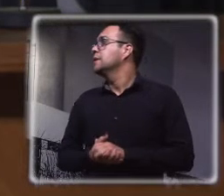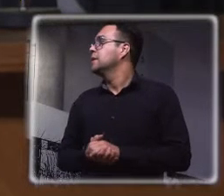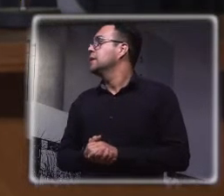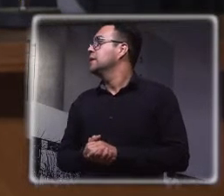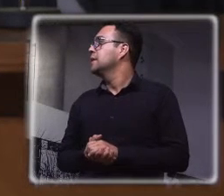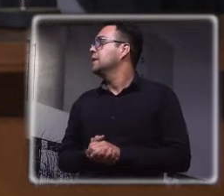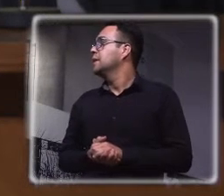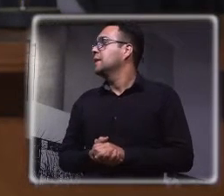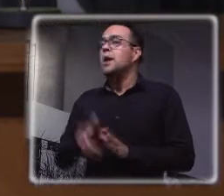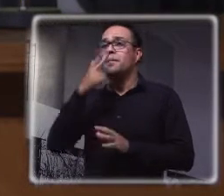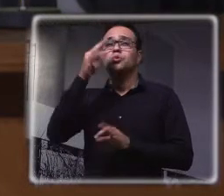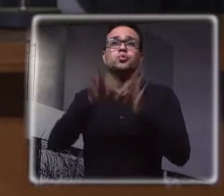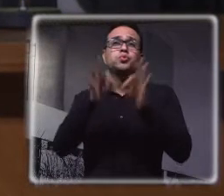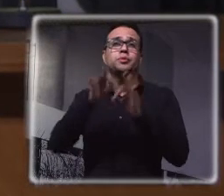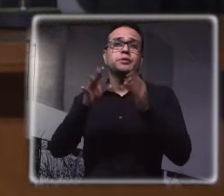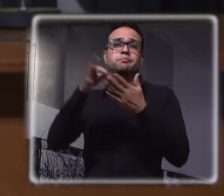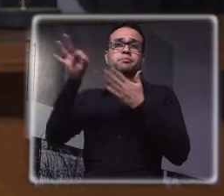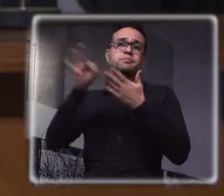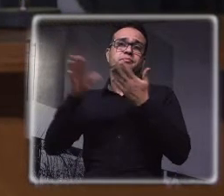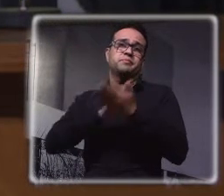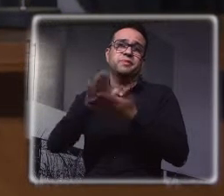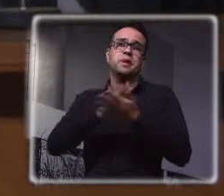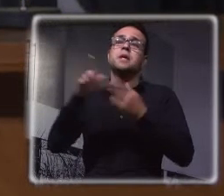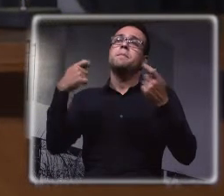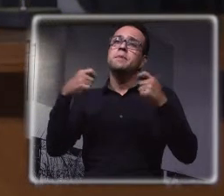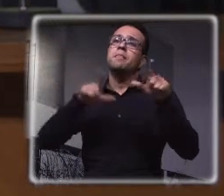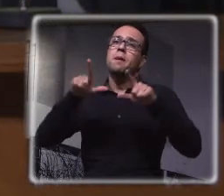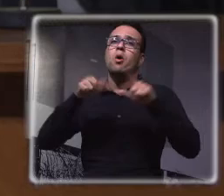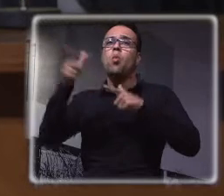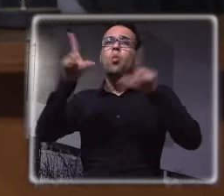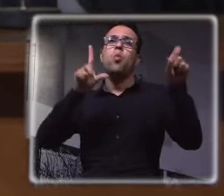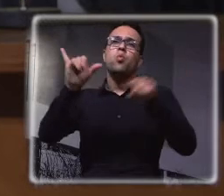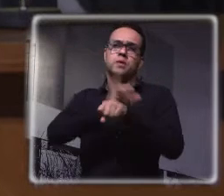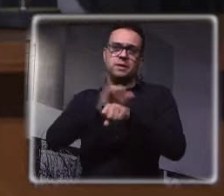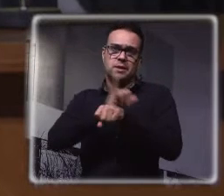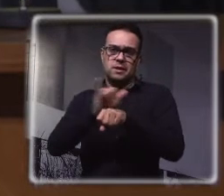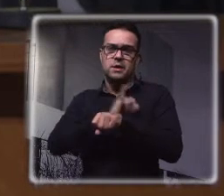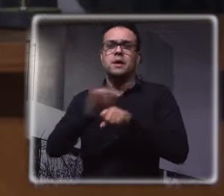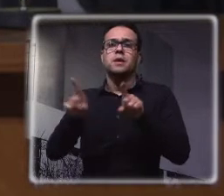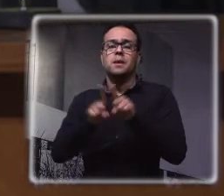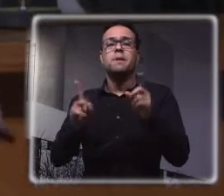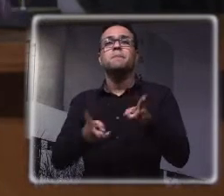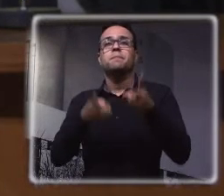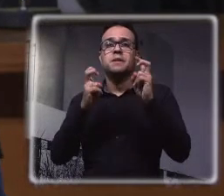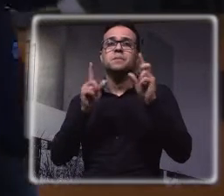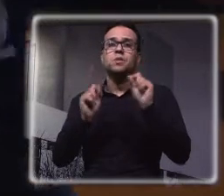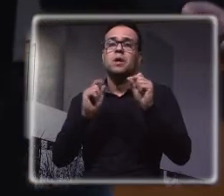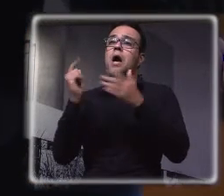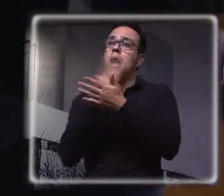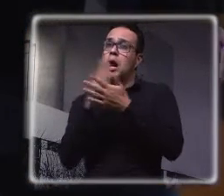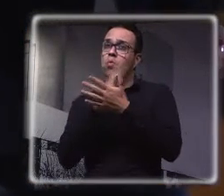tem quase nenhuma utilidade. A gente precisa trabalhar com outras ferramentas. E aí eu percebi também que, para